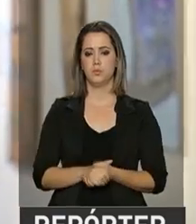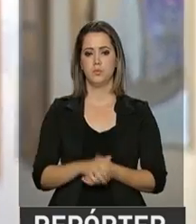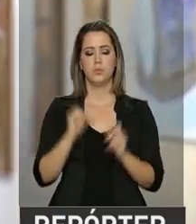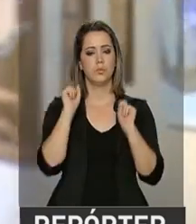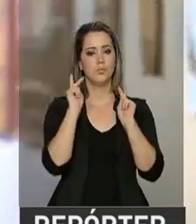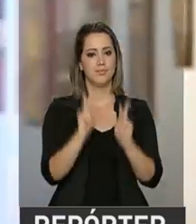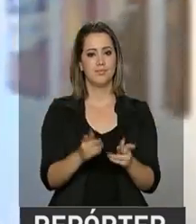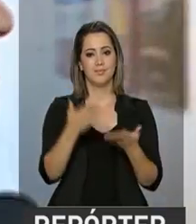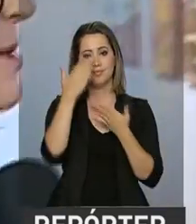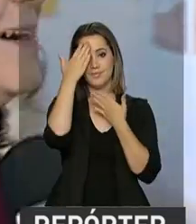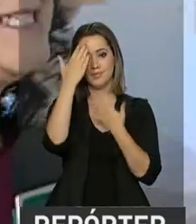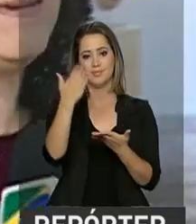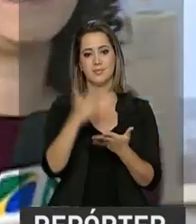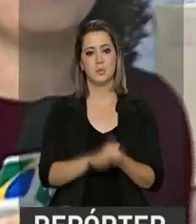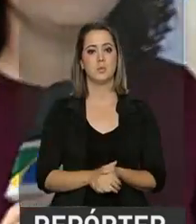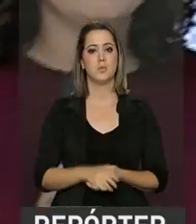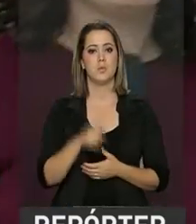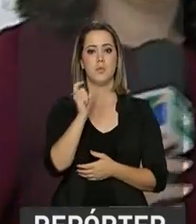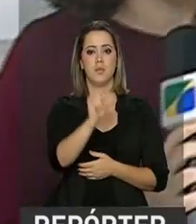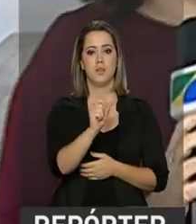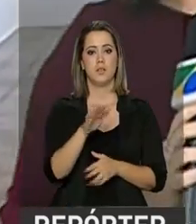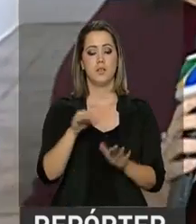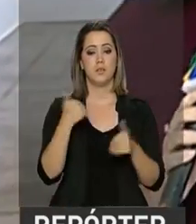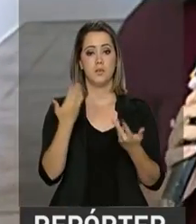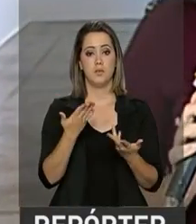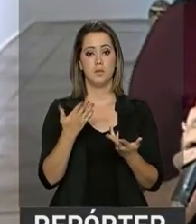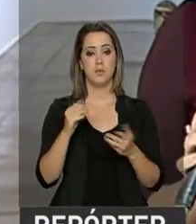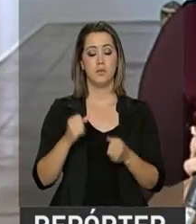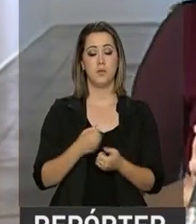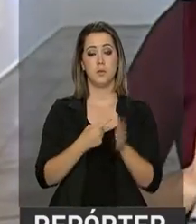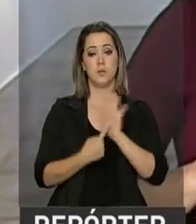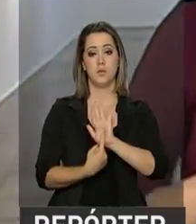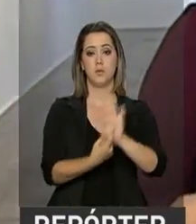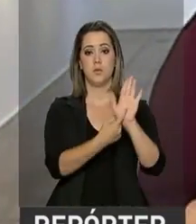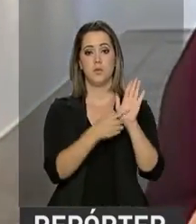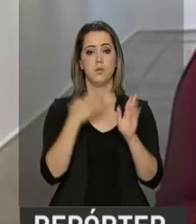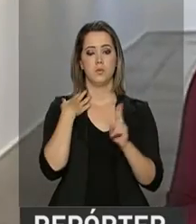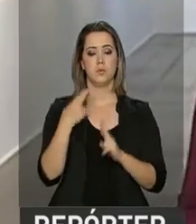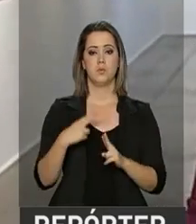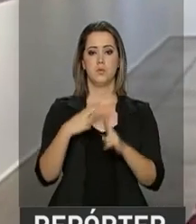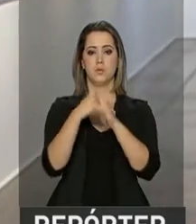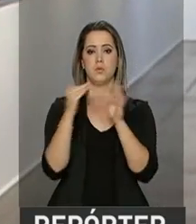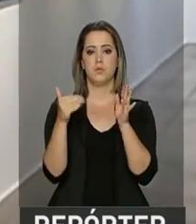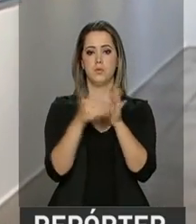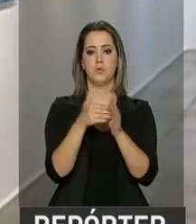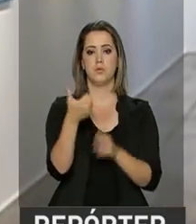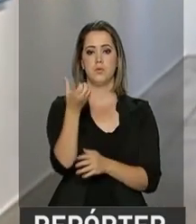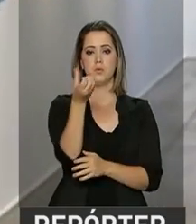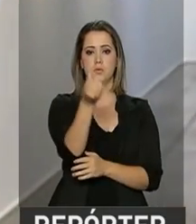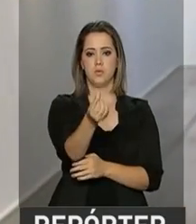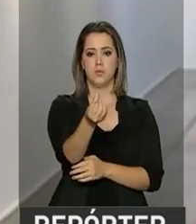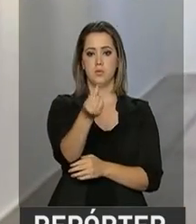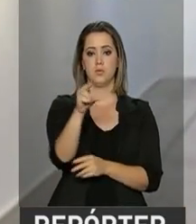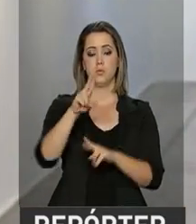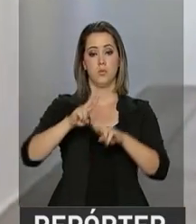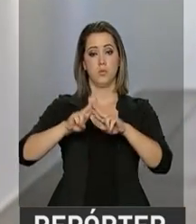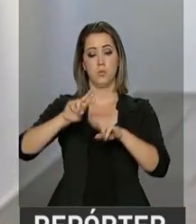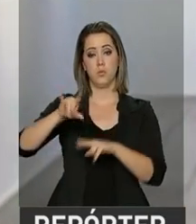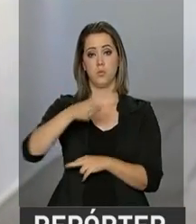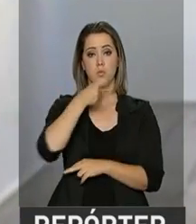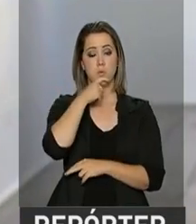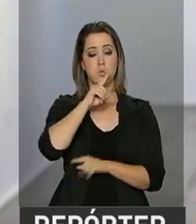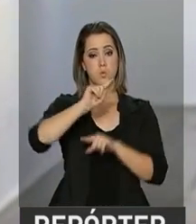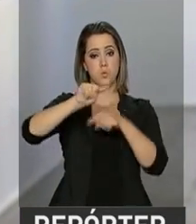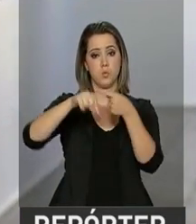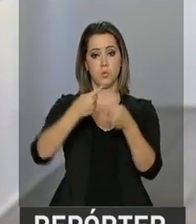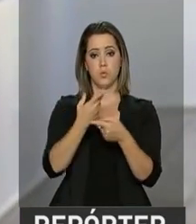C Paulo obrigada pela sua participação bom a exposição fica aqui na caixa cultural em Brasília até o dia 16 de julho depois ela